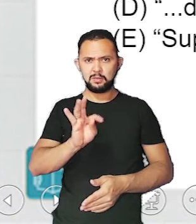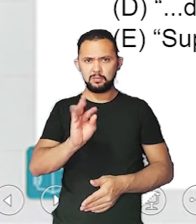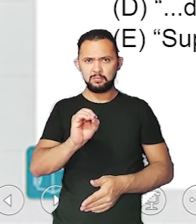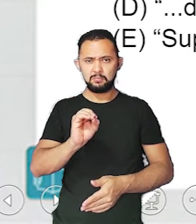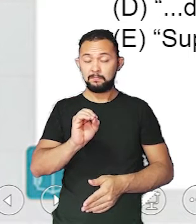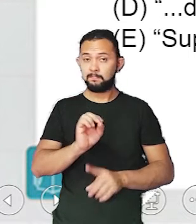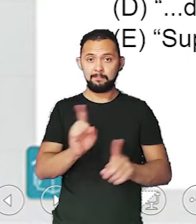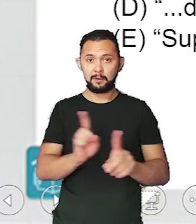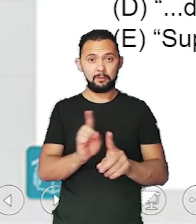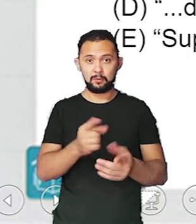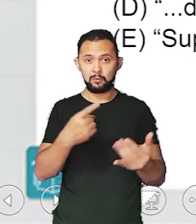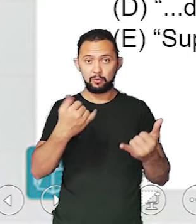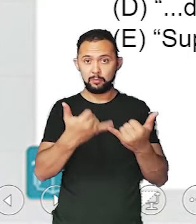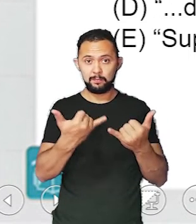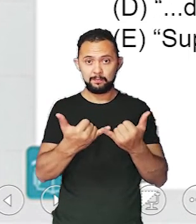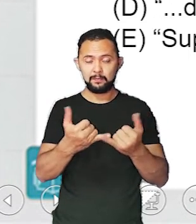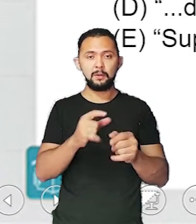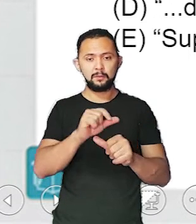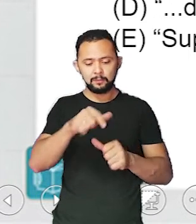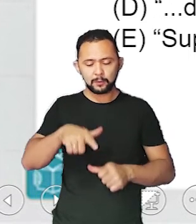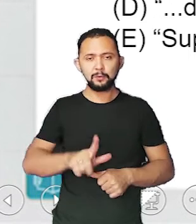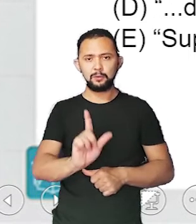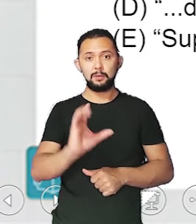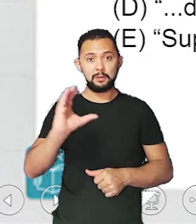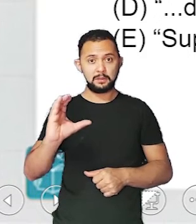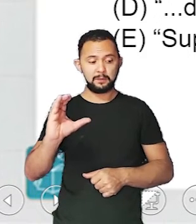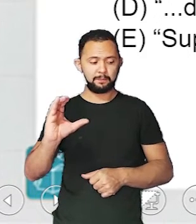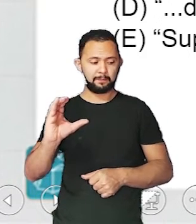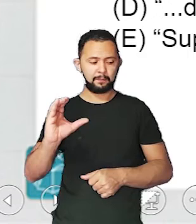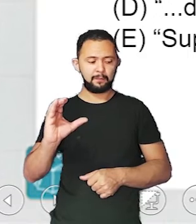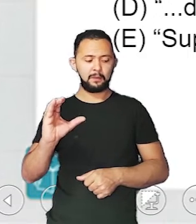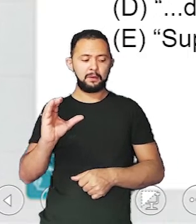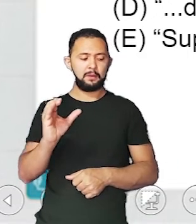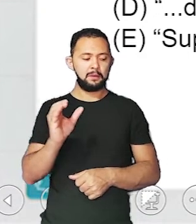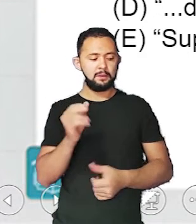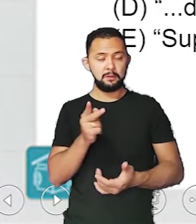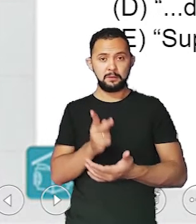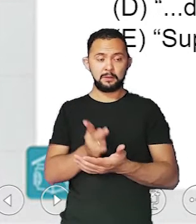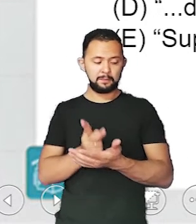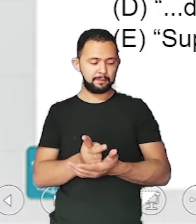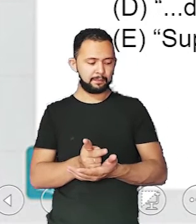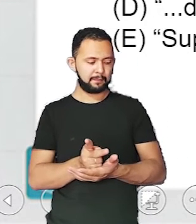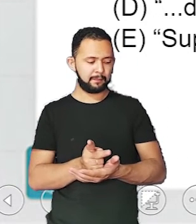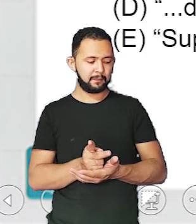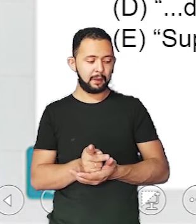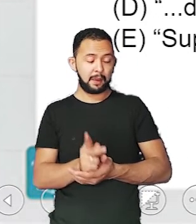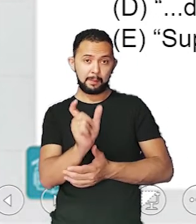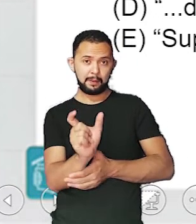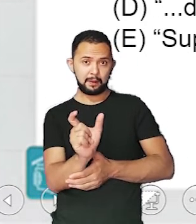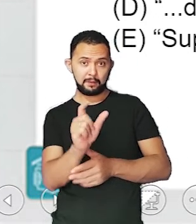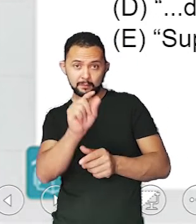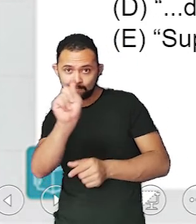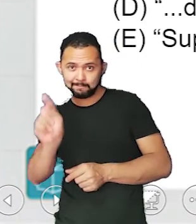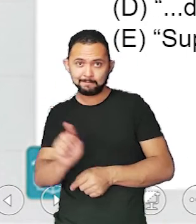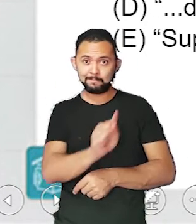seguir. Serei sempre apego pelo que vale a pena. Serei sempre apego pelo isto.